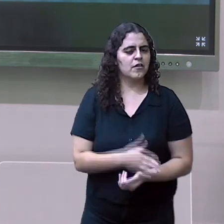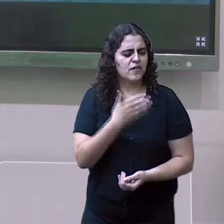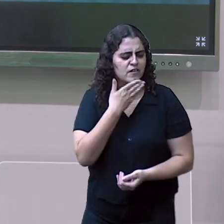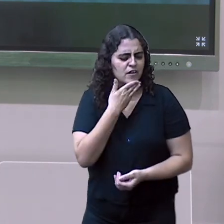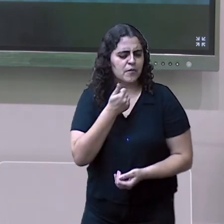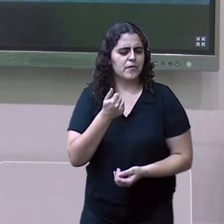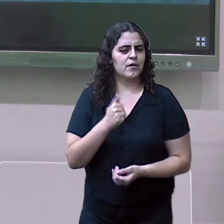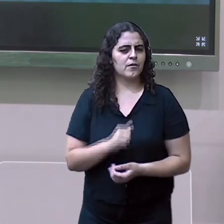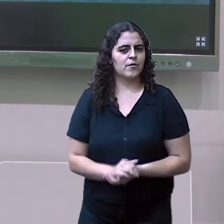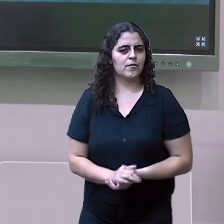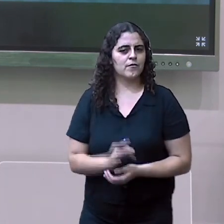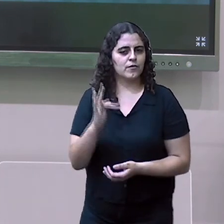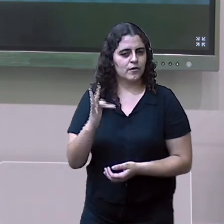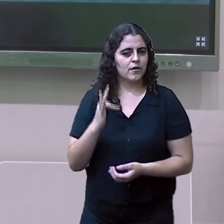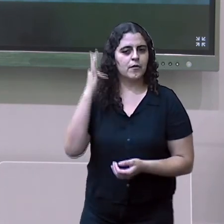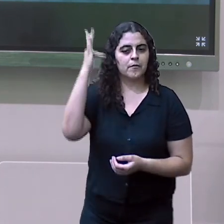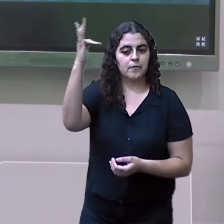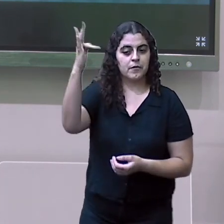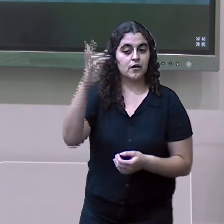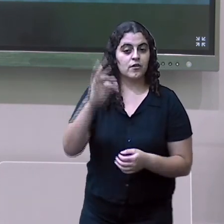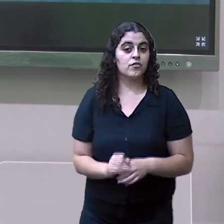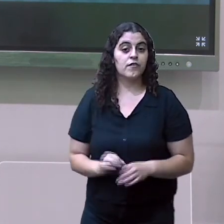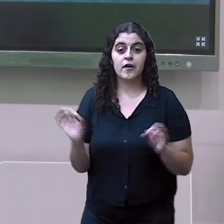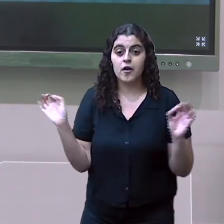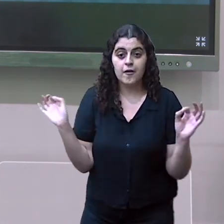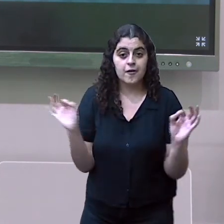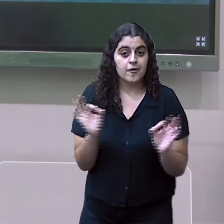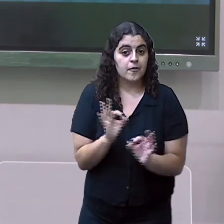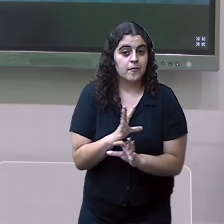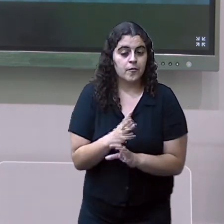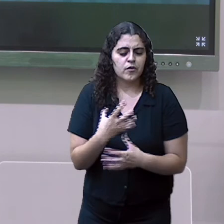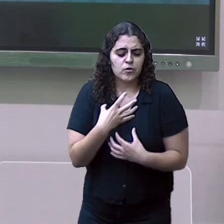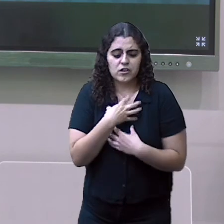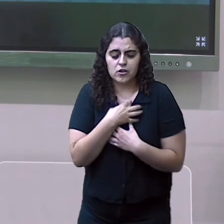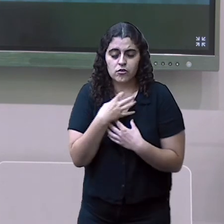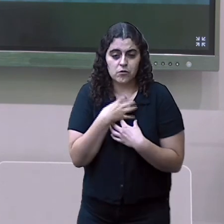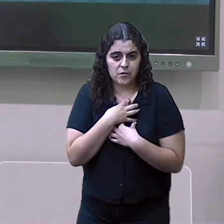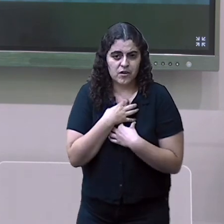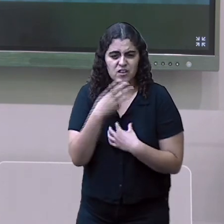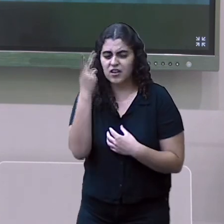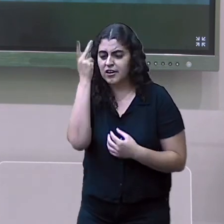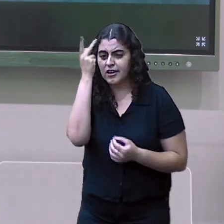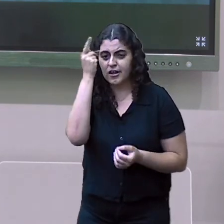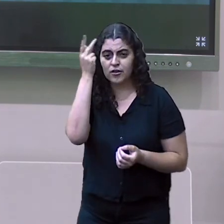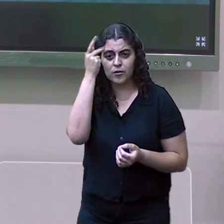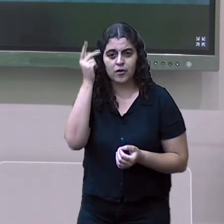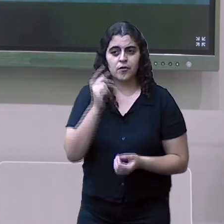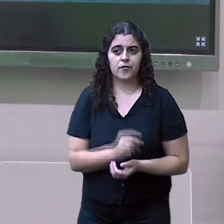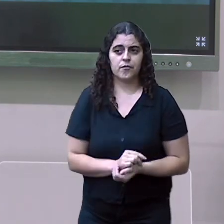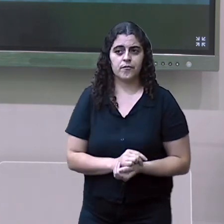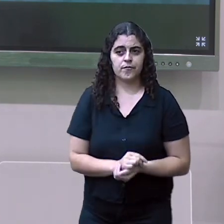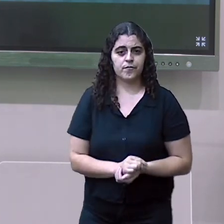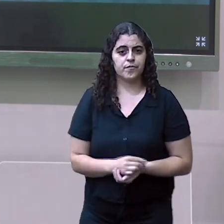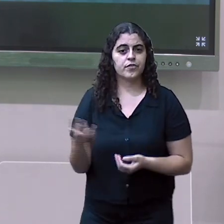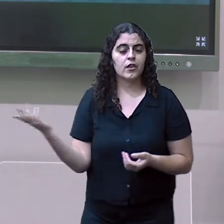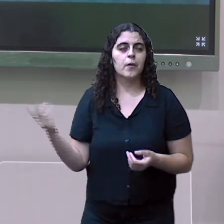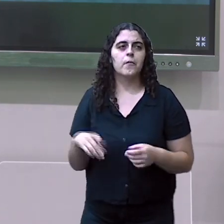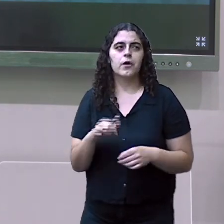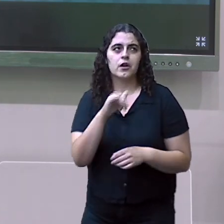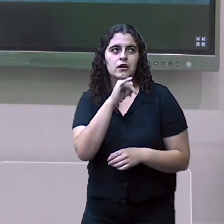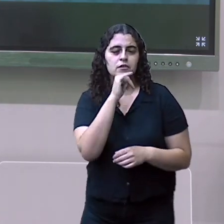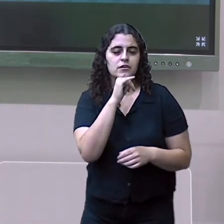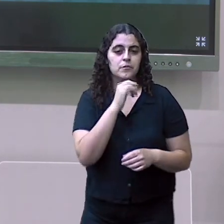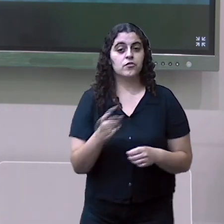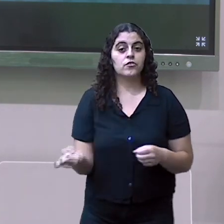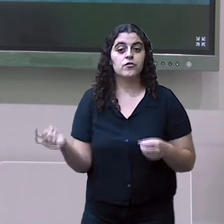medos. Lembrando, que é um sentimento muito natural, tá bom, estudante? Por exemplo, estamos retornando aí às